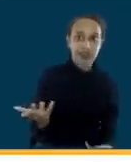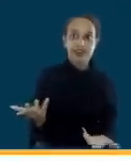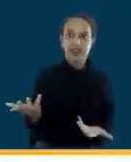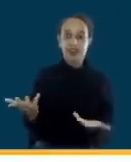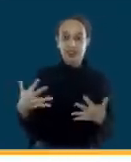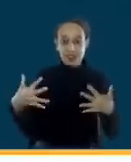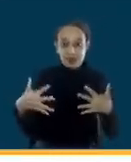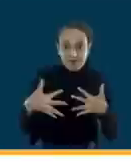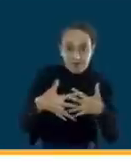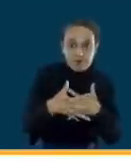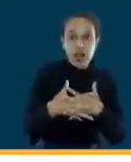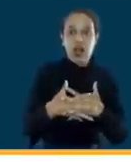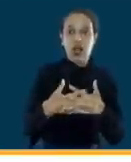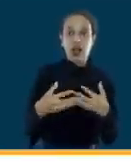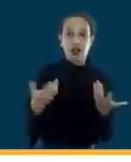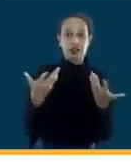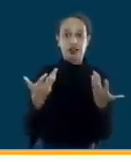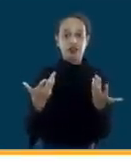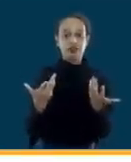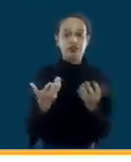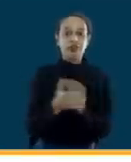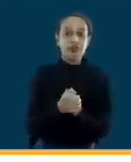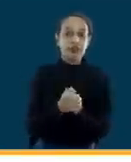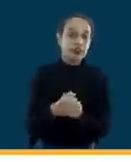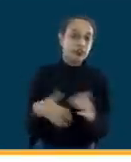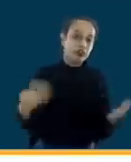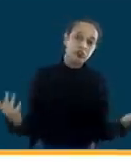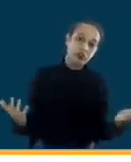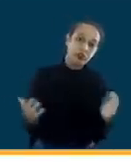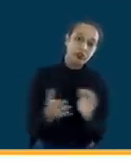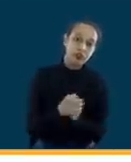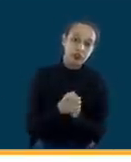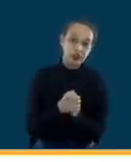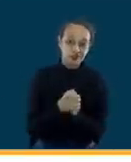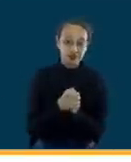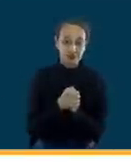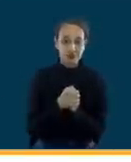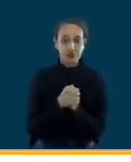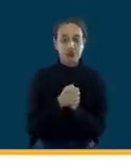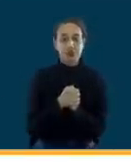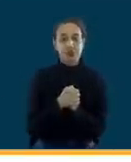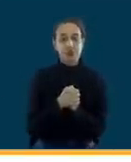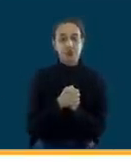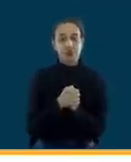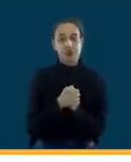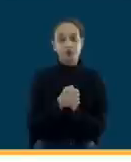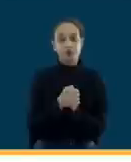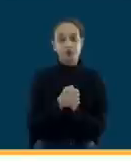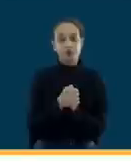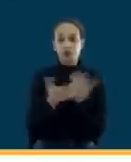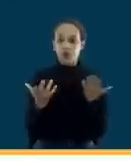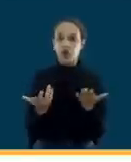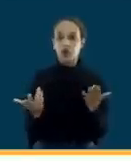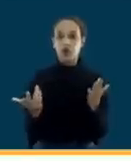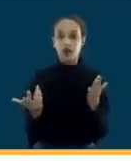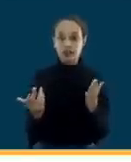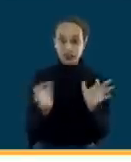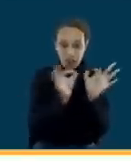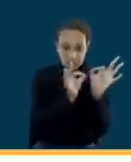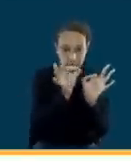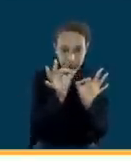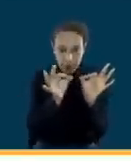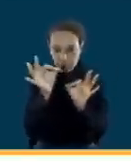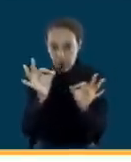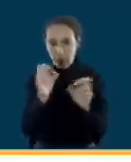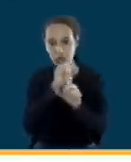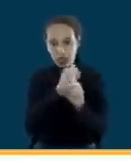de Ariadne, mas, de qualquer forma, o fio que faz esse tecido social, cultural, se